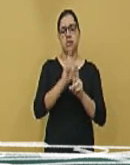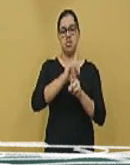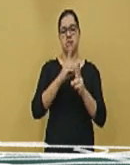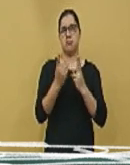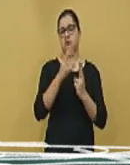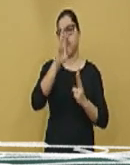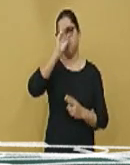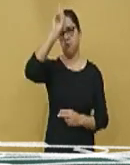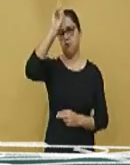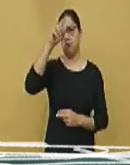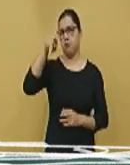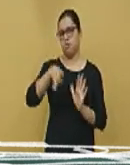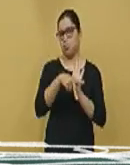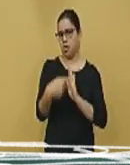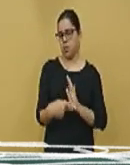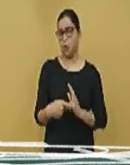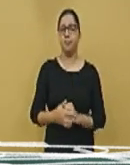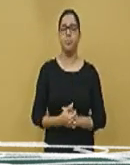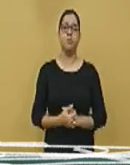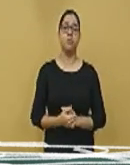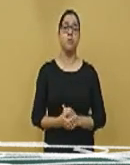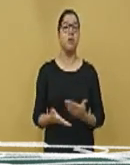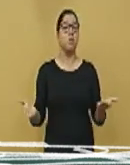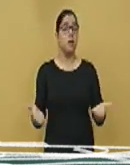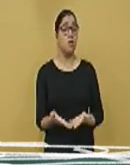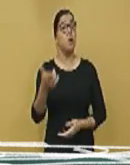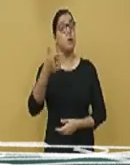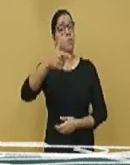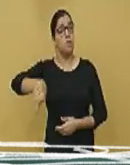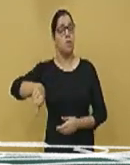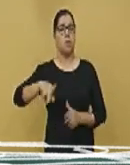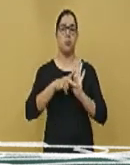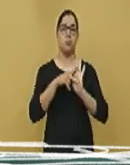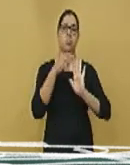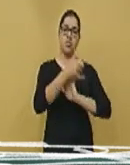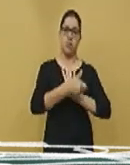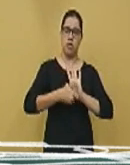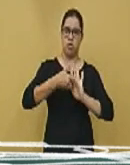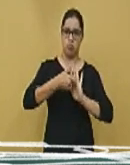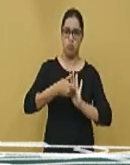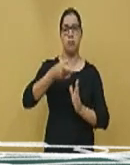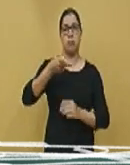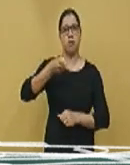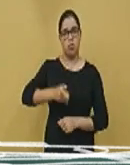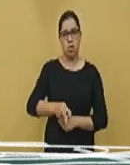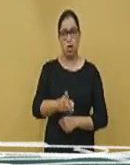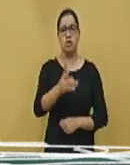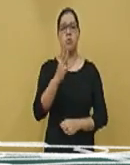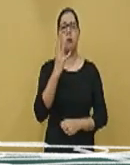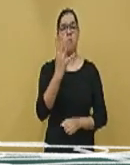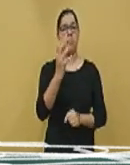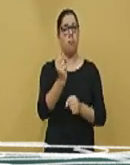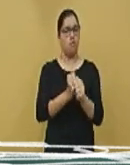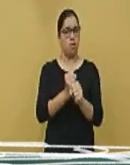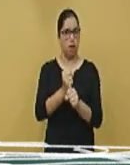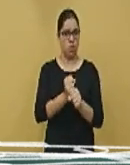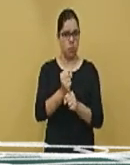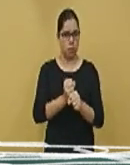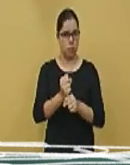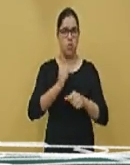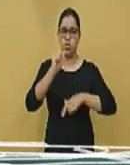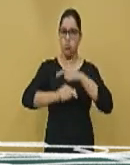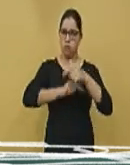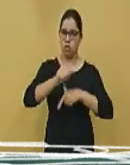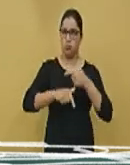da universidade. Temos um outro projeto que permanece ainda hoje durante 4 anos à frente da universidade. E